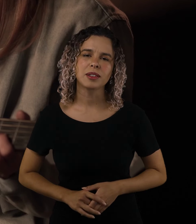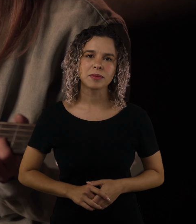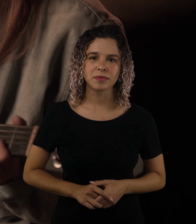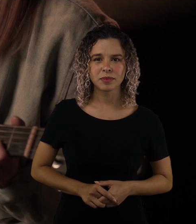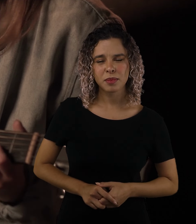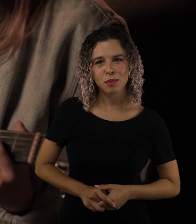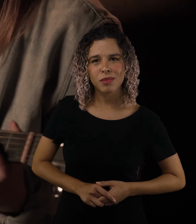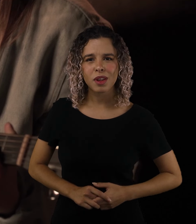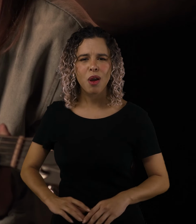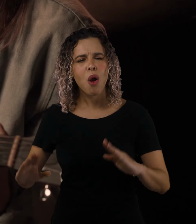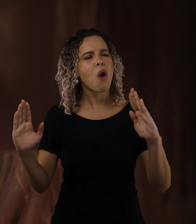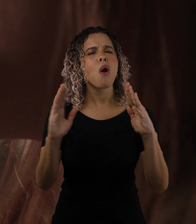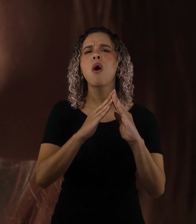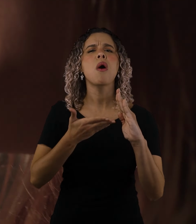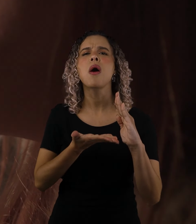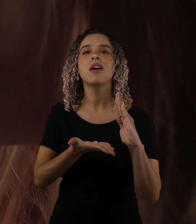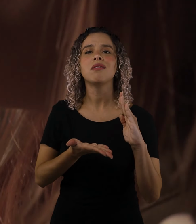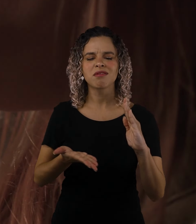Ele me ouve atento.